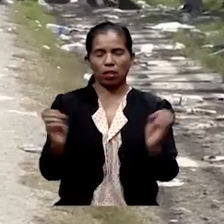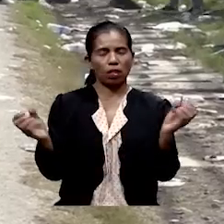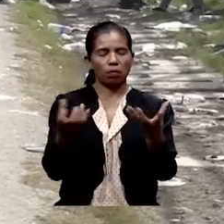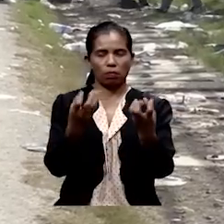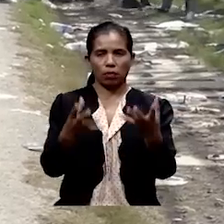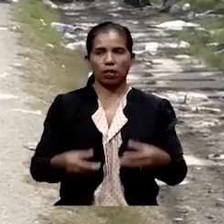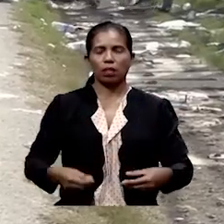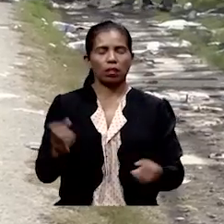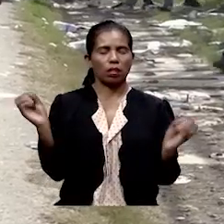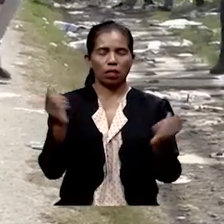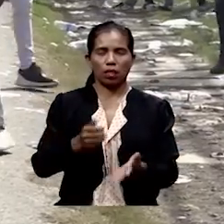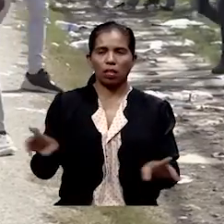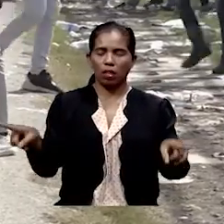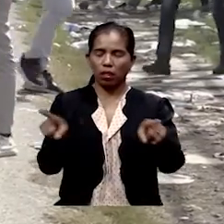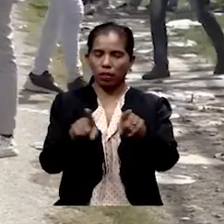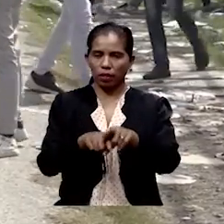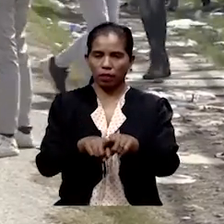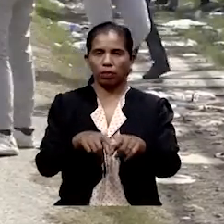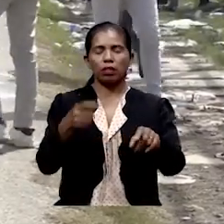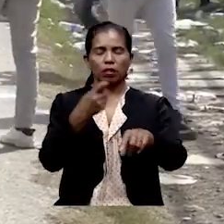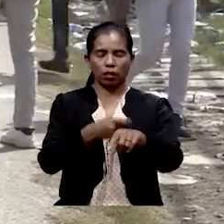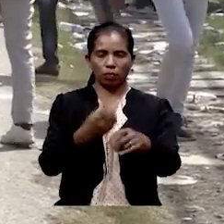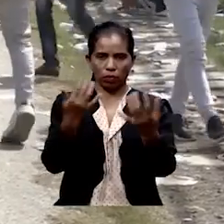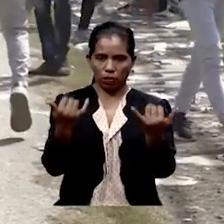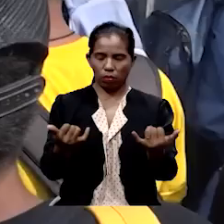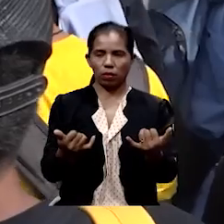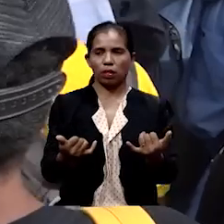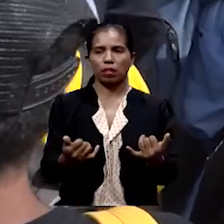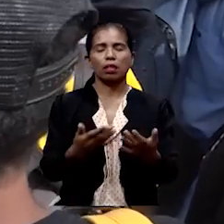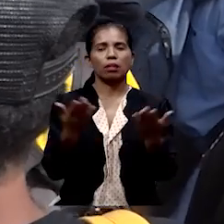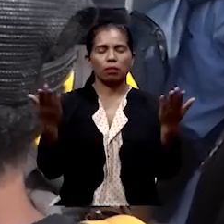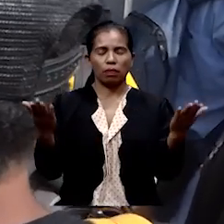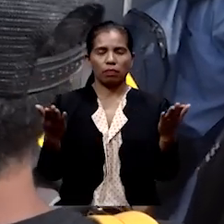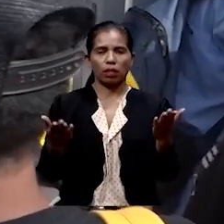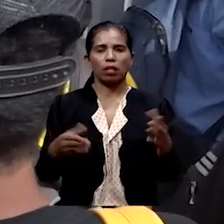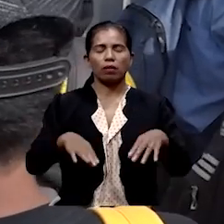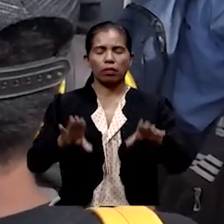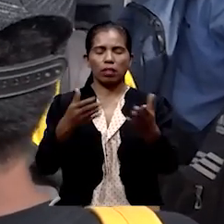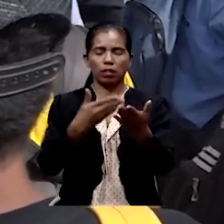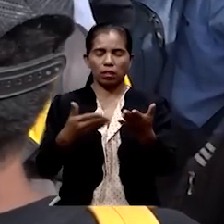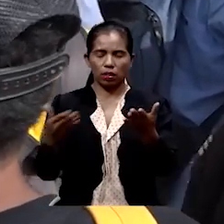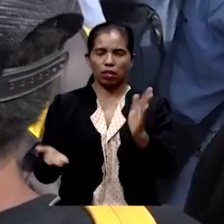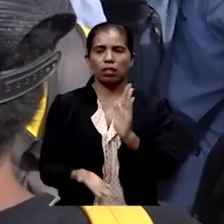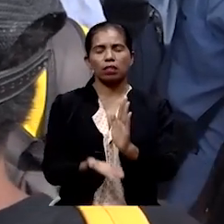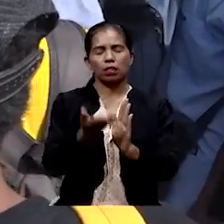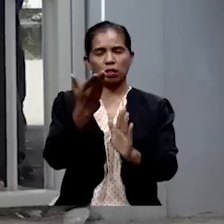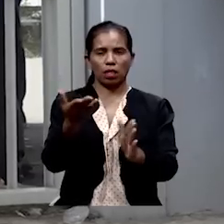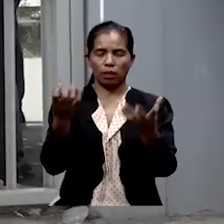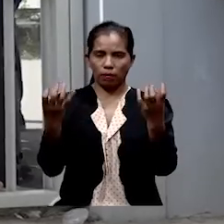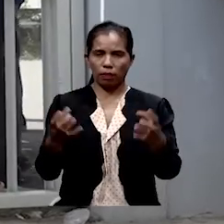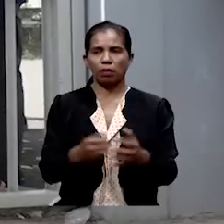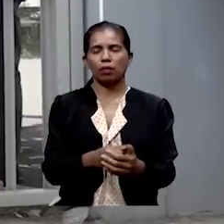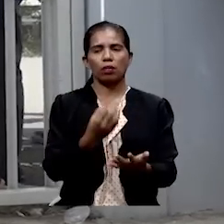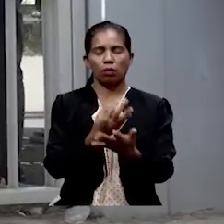no la apar on na situação atual, e a nebe foli necessidade básica saima cas no